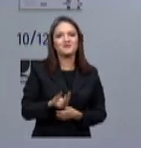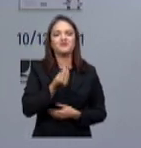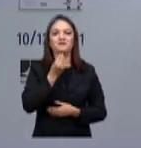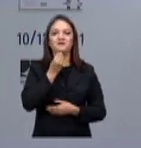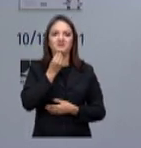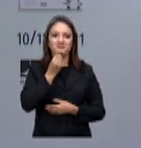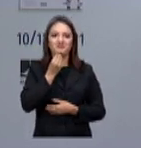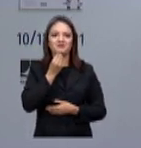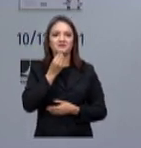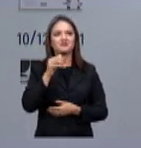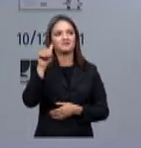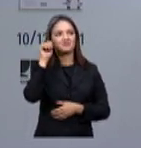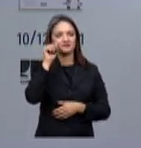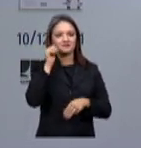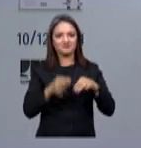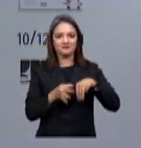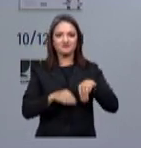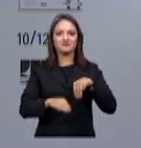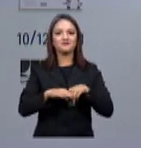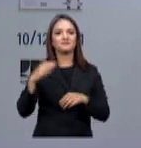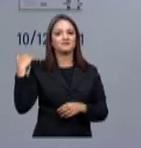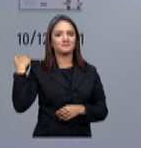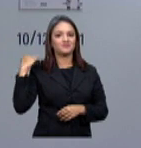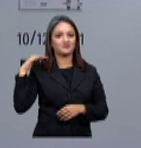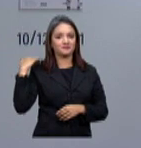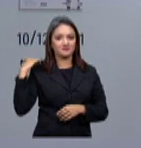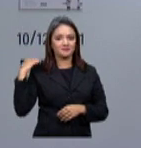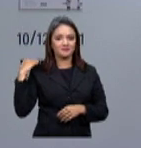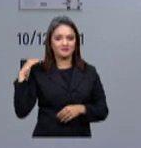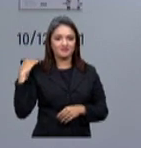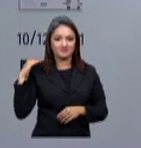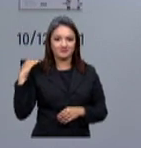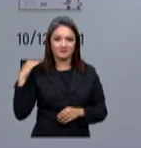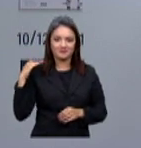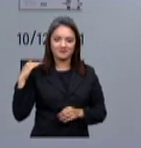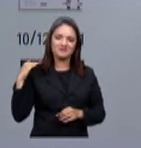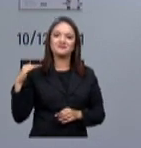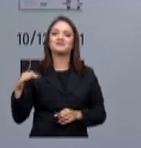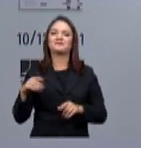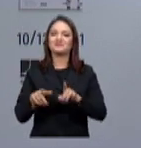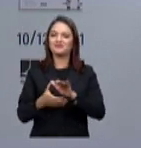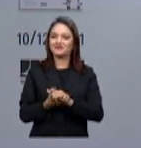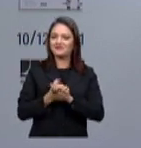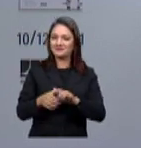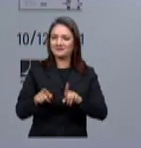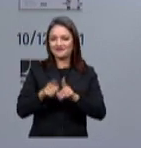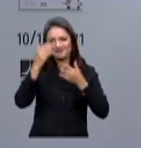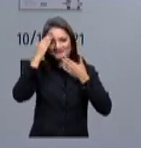ministra Cármen me dão de retornar à velha casa eu agradeço muito